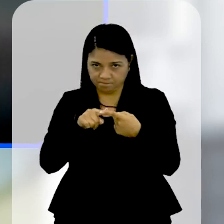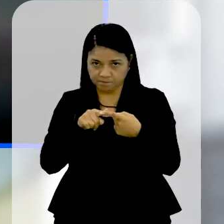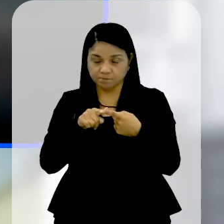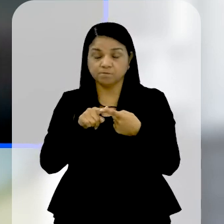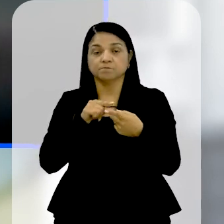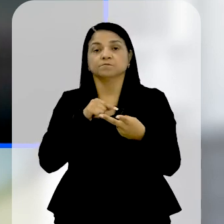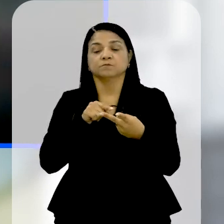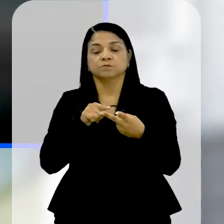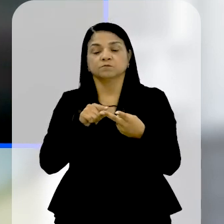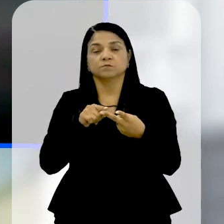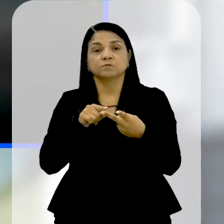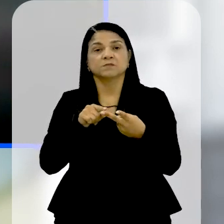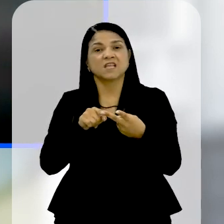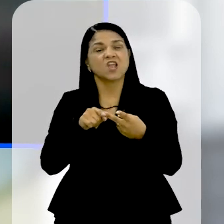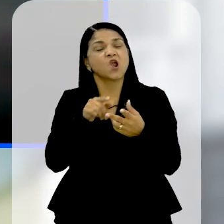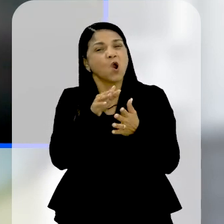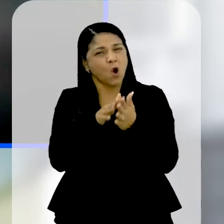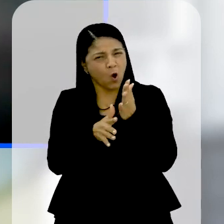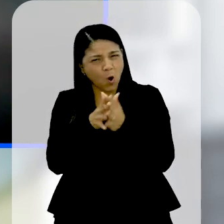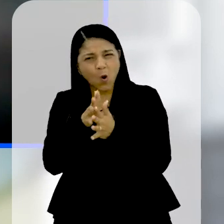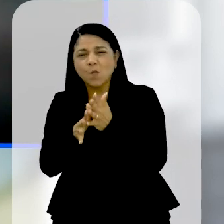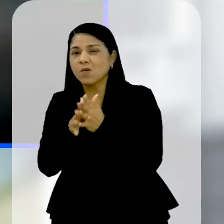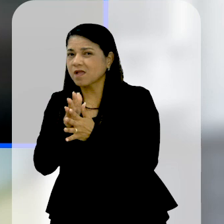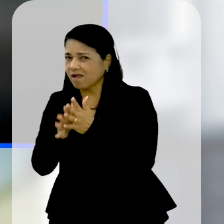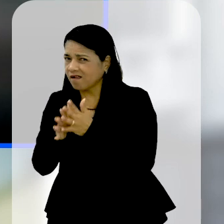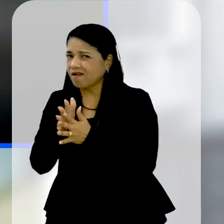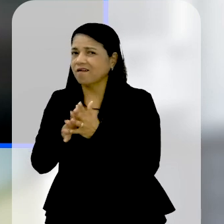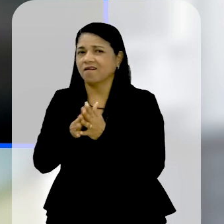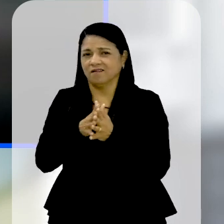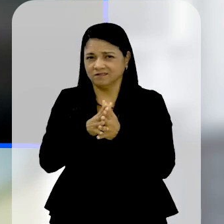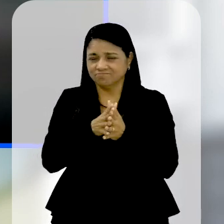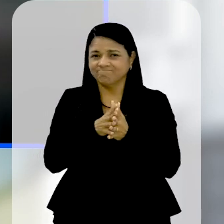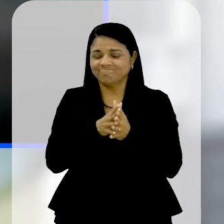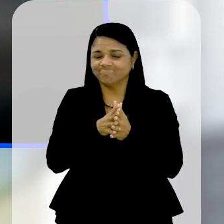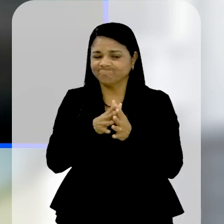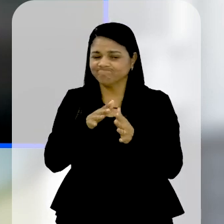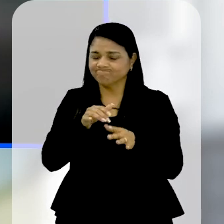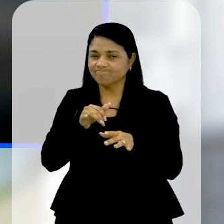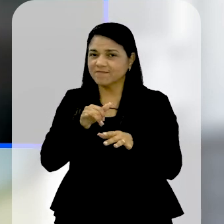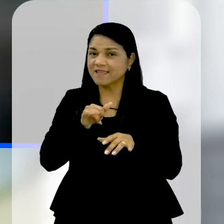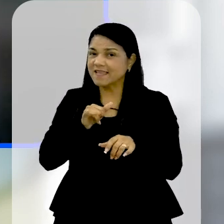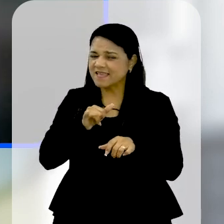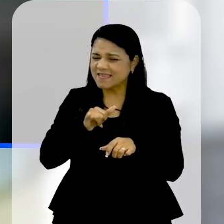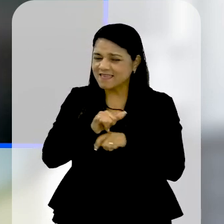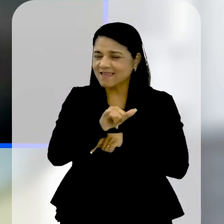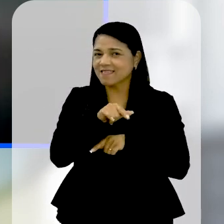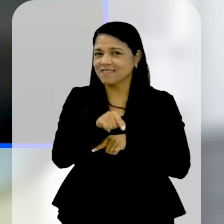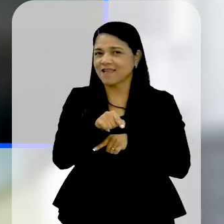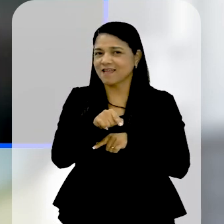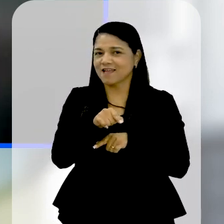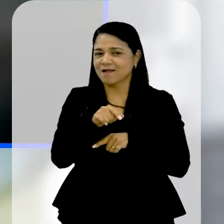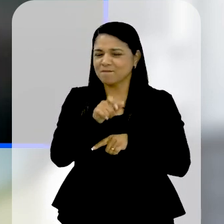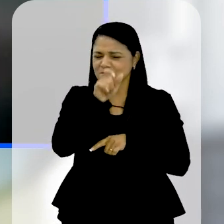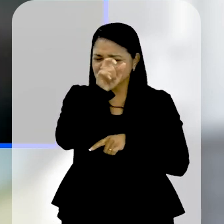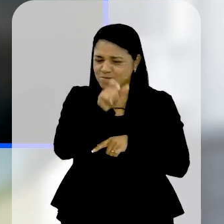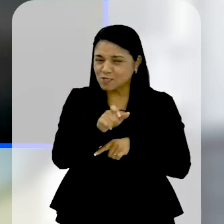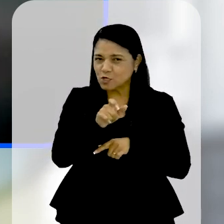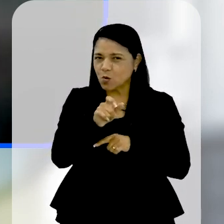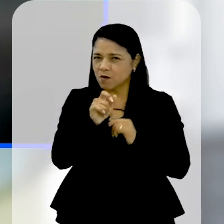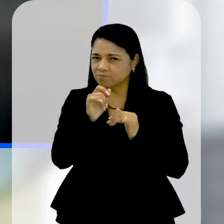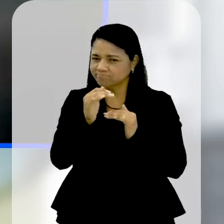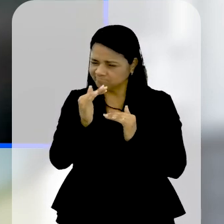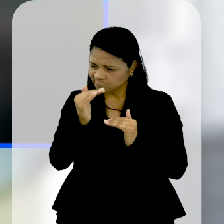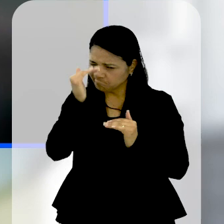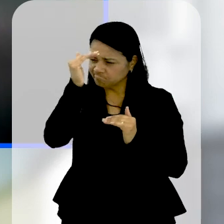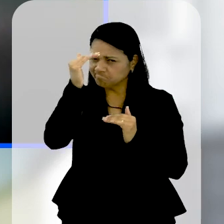tá? É mais complicado você, vamos dizer assim, enganar pessoas com maior